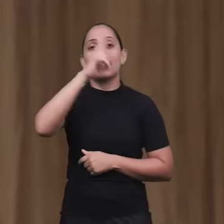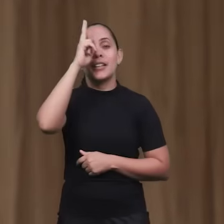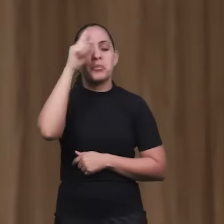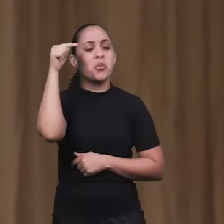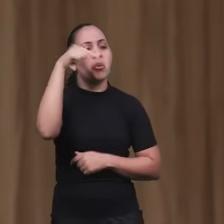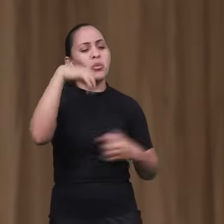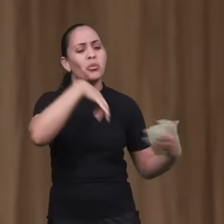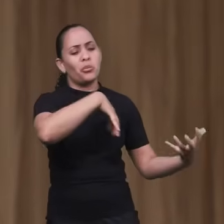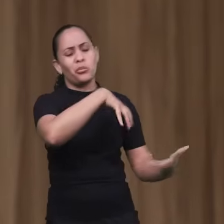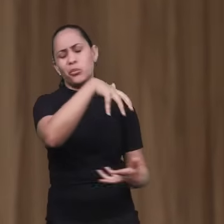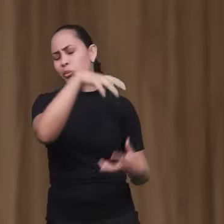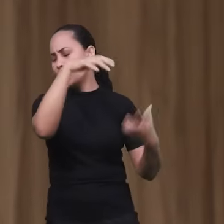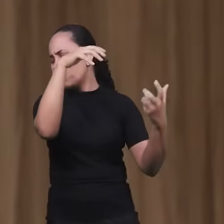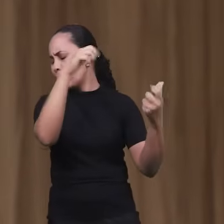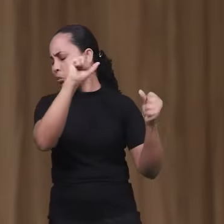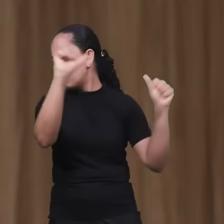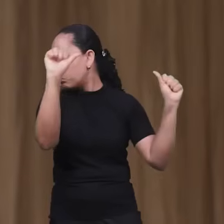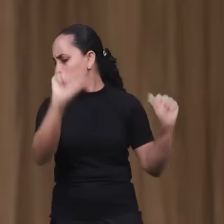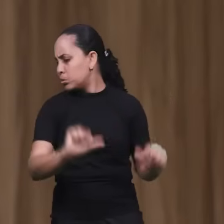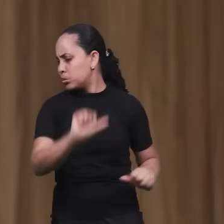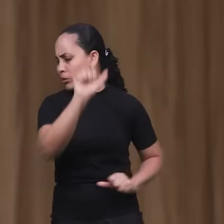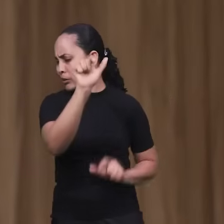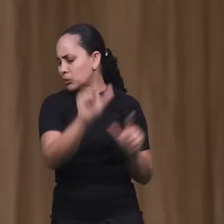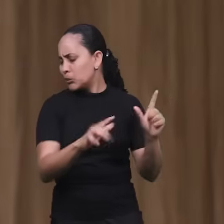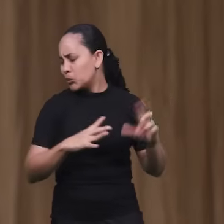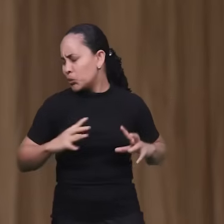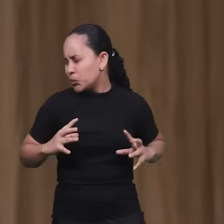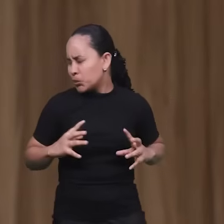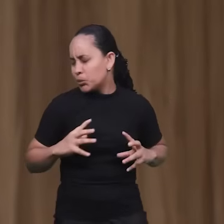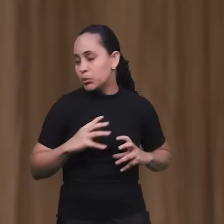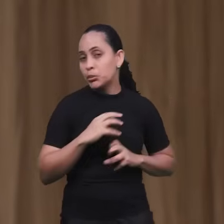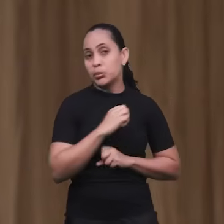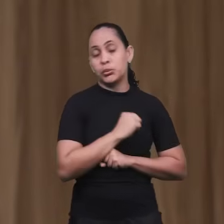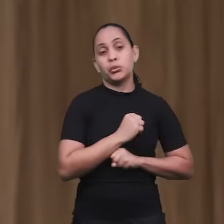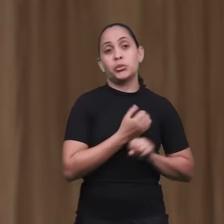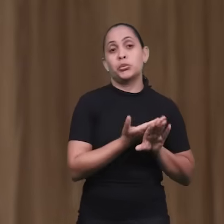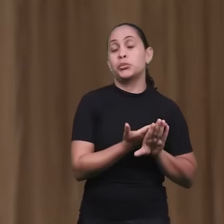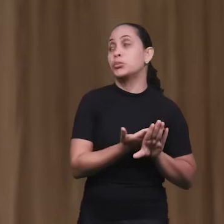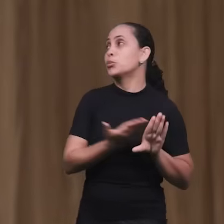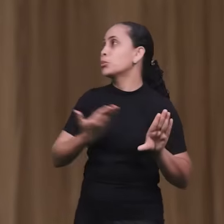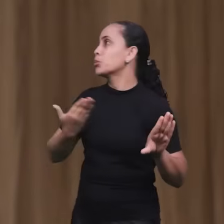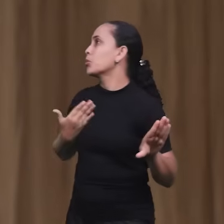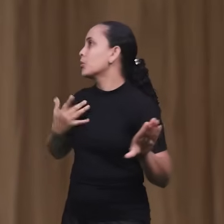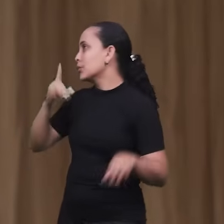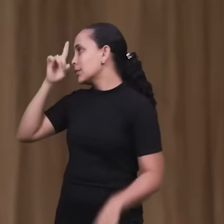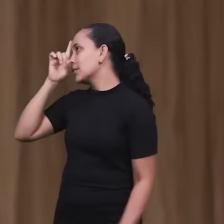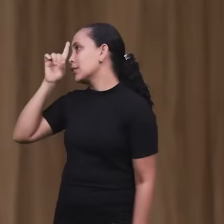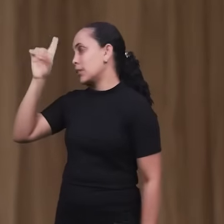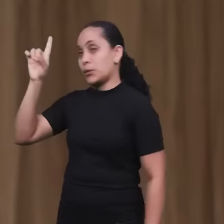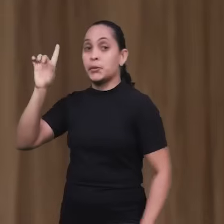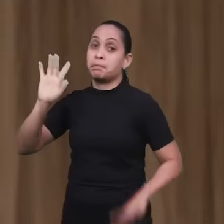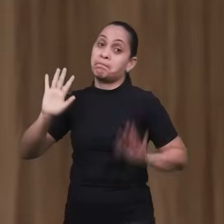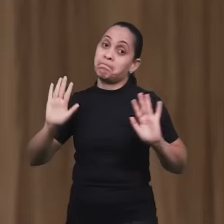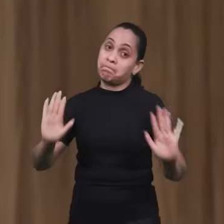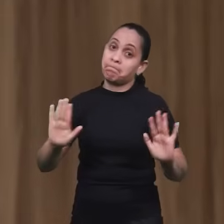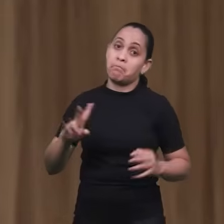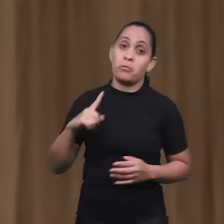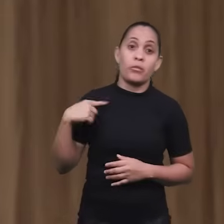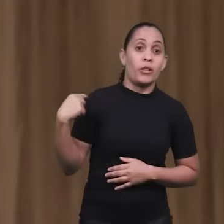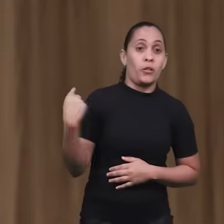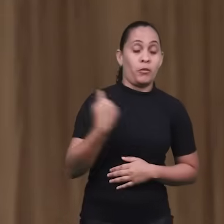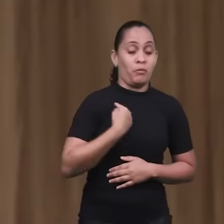brilhe em tudo que fizemos. Lembre-se, o mundo está em trevas,